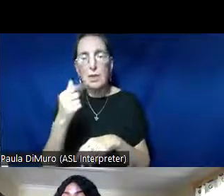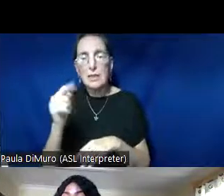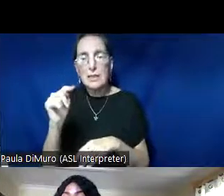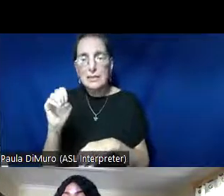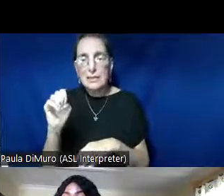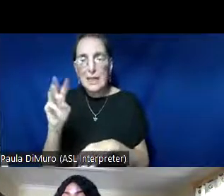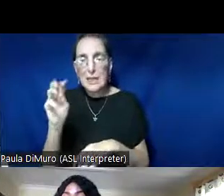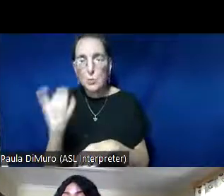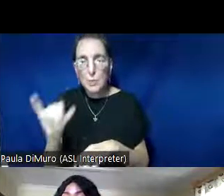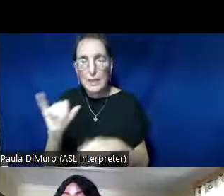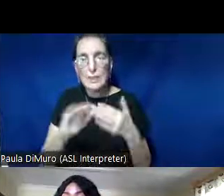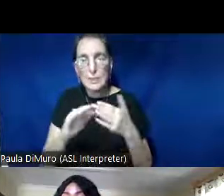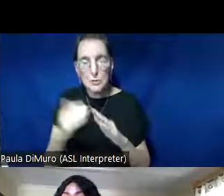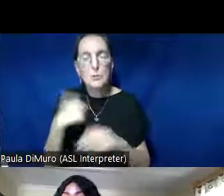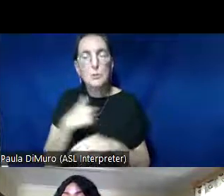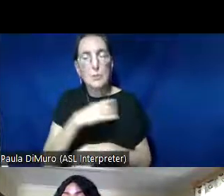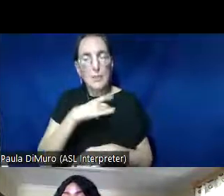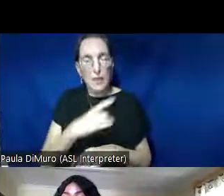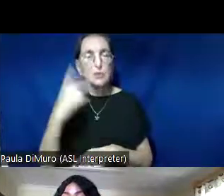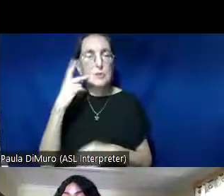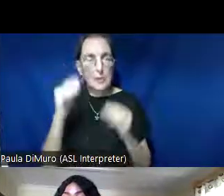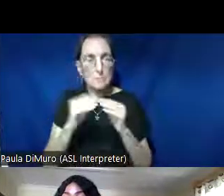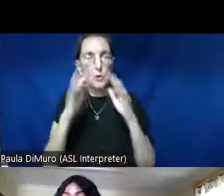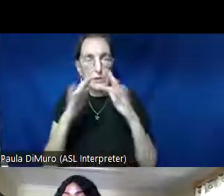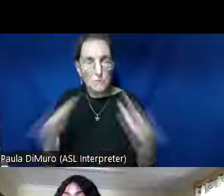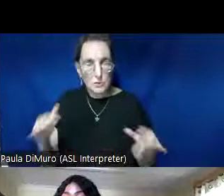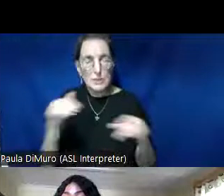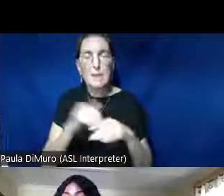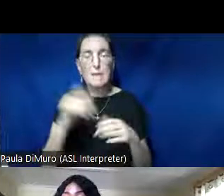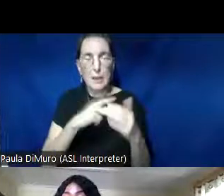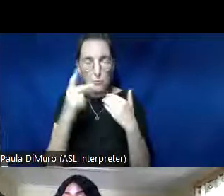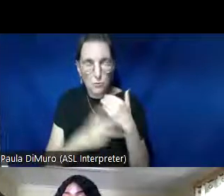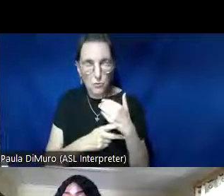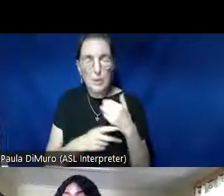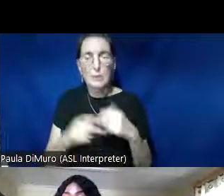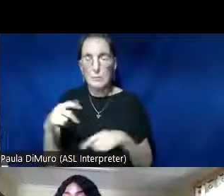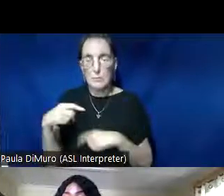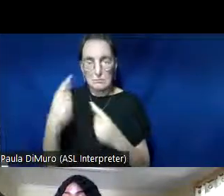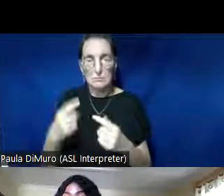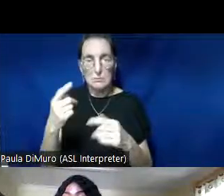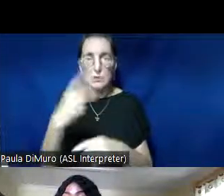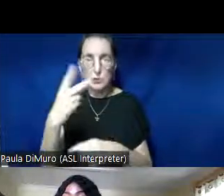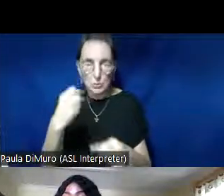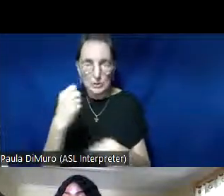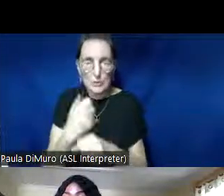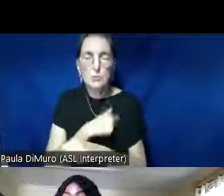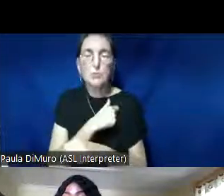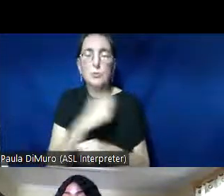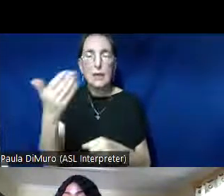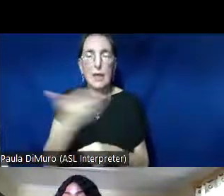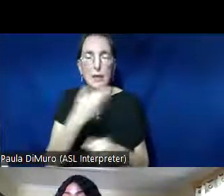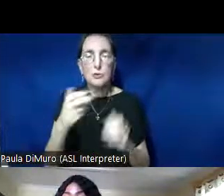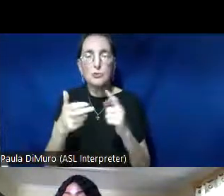para comunidades e não gosta de jovem mais universitária naquele programa. Nos últimos 2 anos,